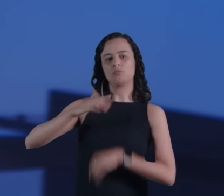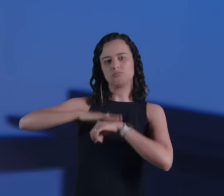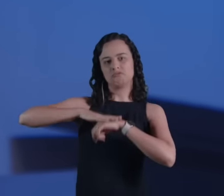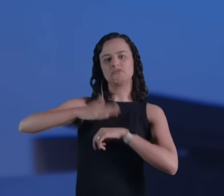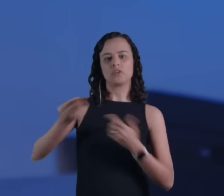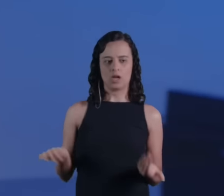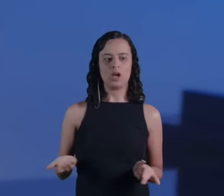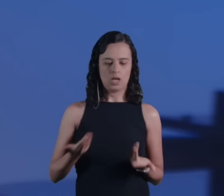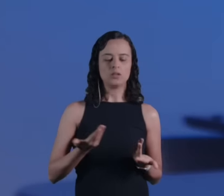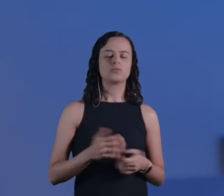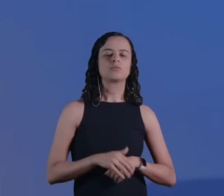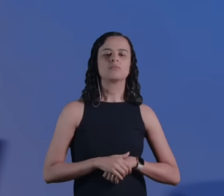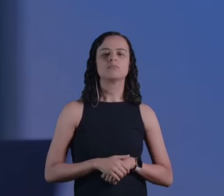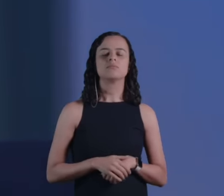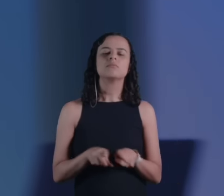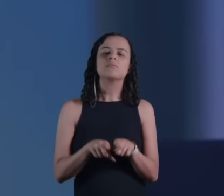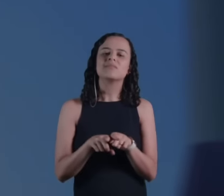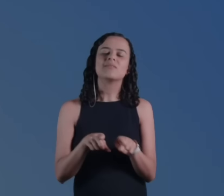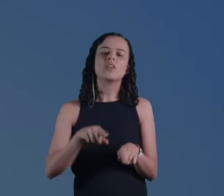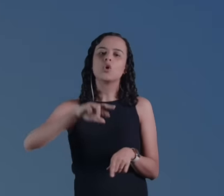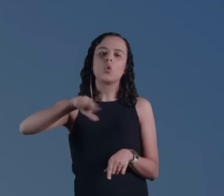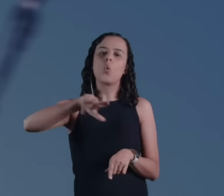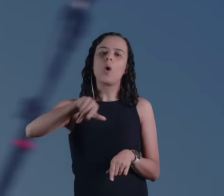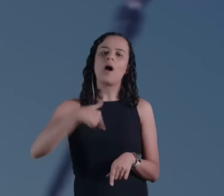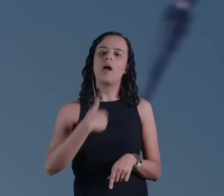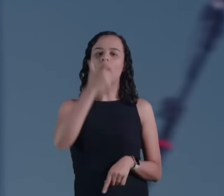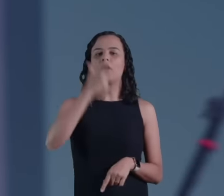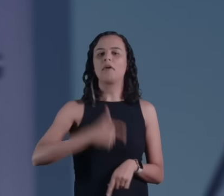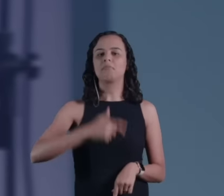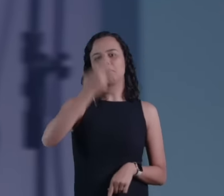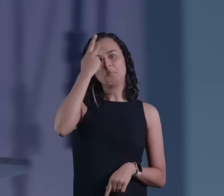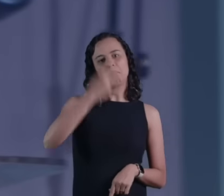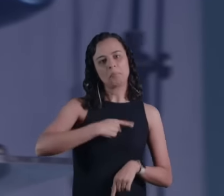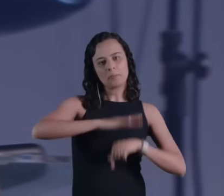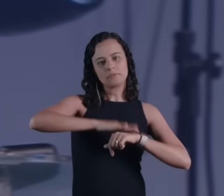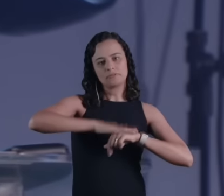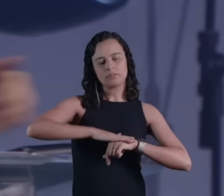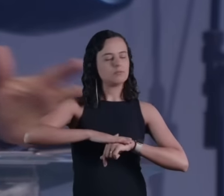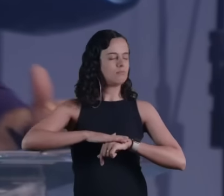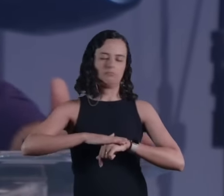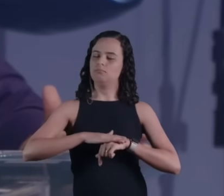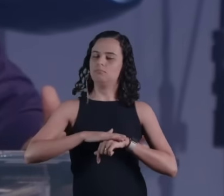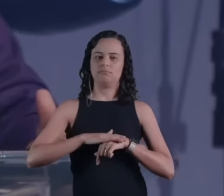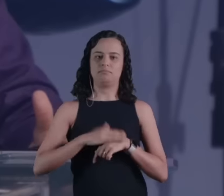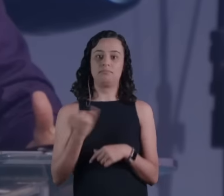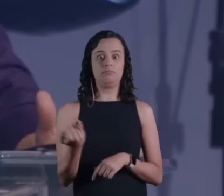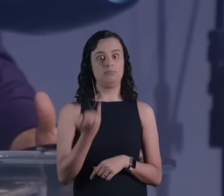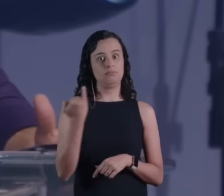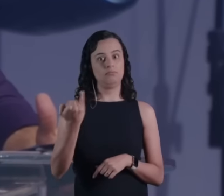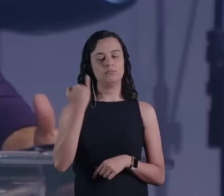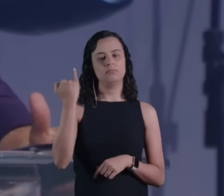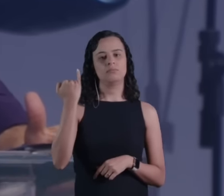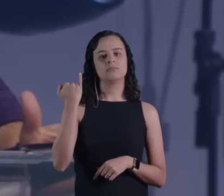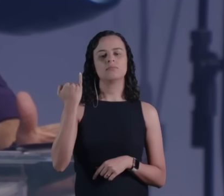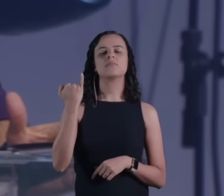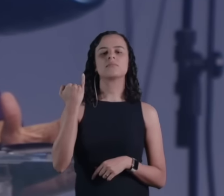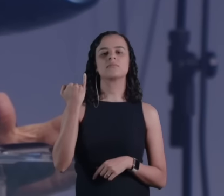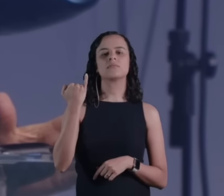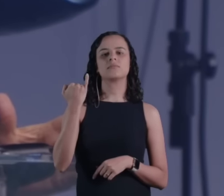outras palavras, ele está dizendo que ele não está lá em seu próprio nome, Isso é algo muito importante, gente, porque